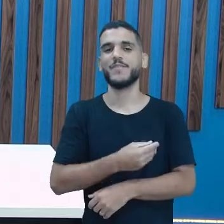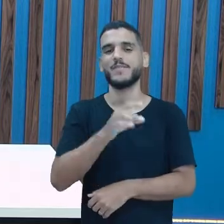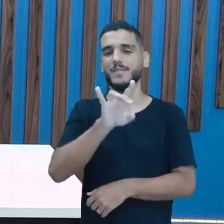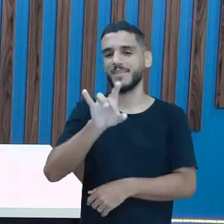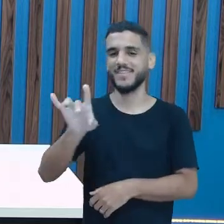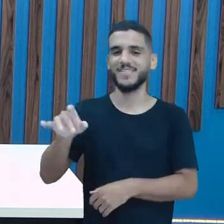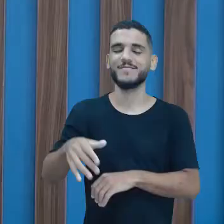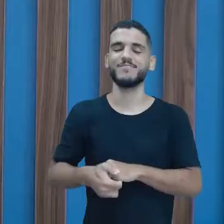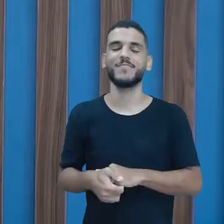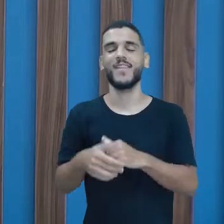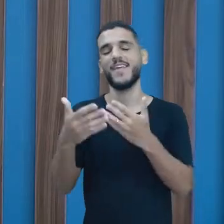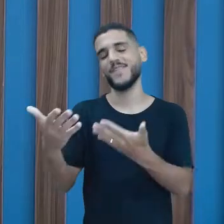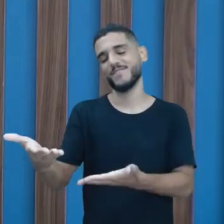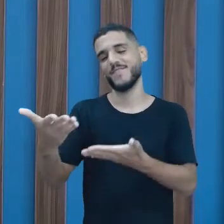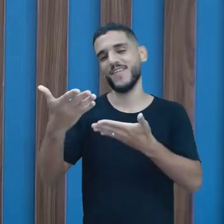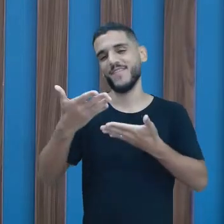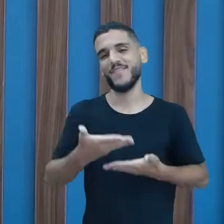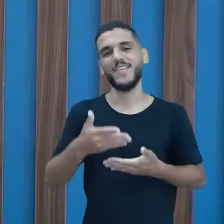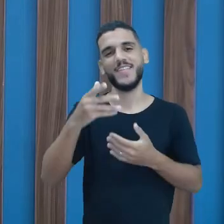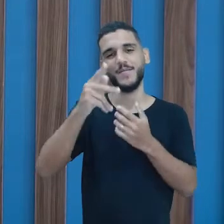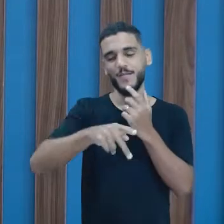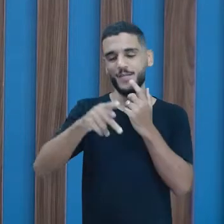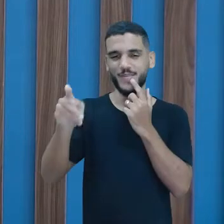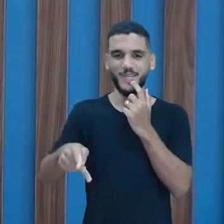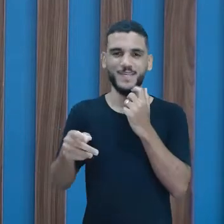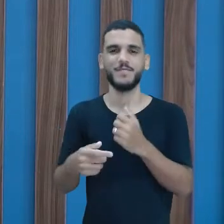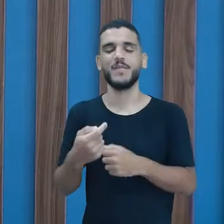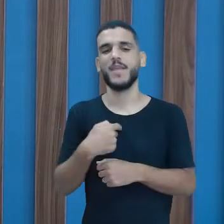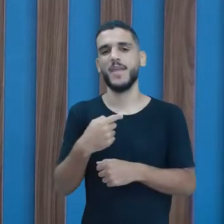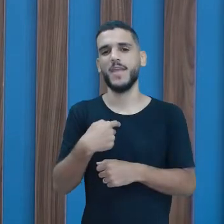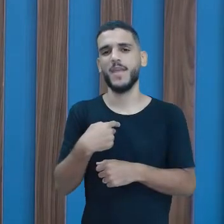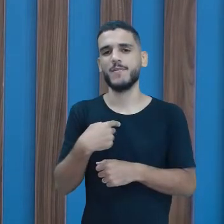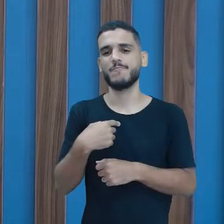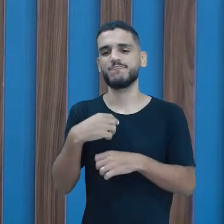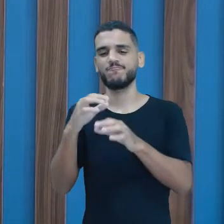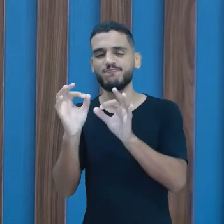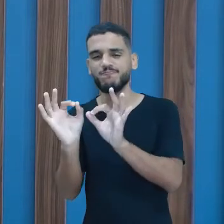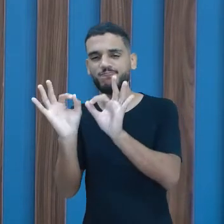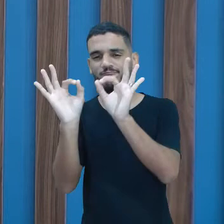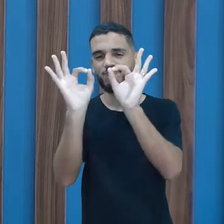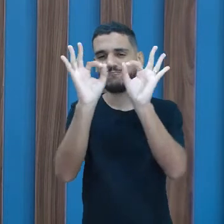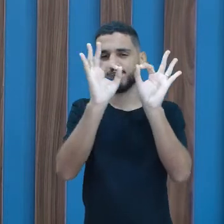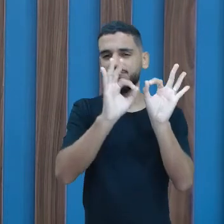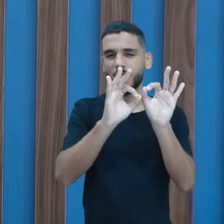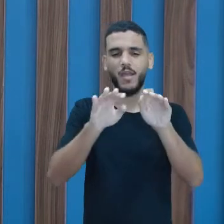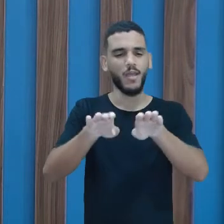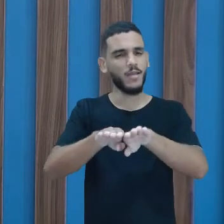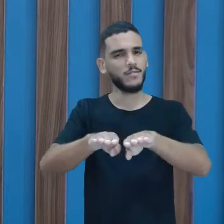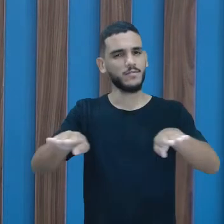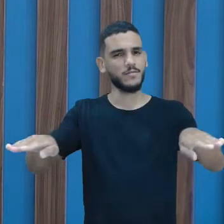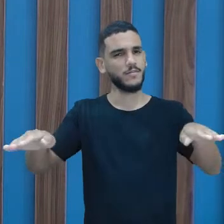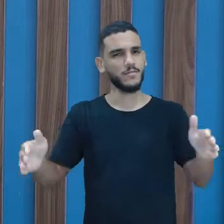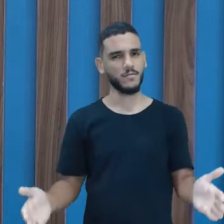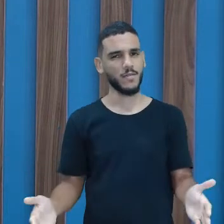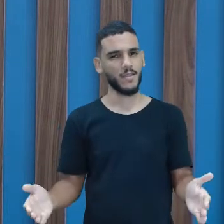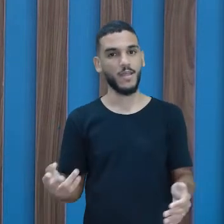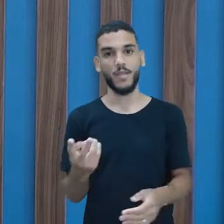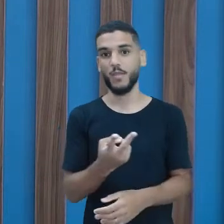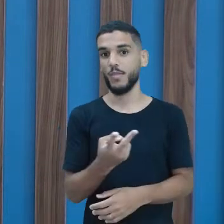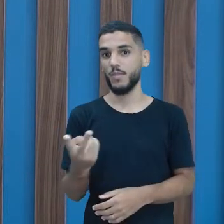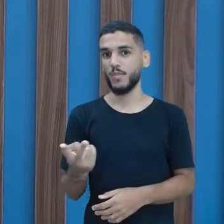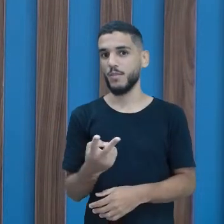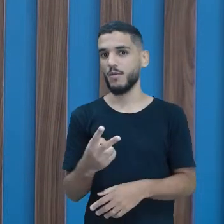professora Sandra. Obrigada, professora Kátia. Eu estou observando que, inclusive, na sua mesa tem duas